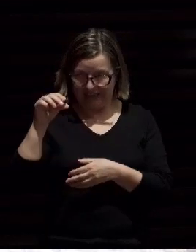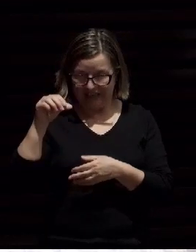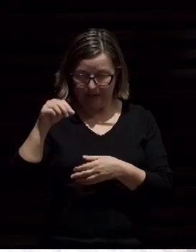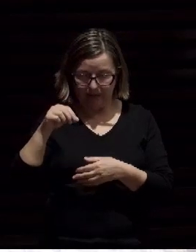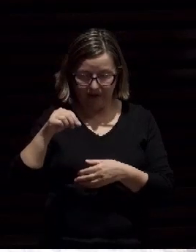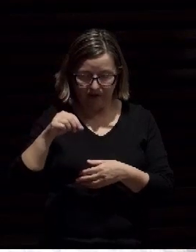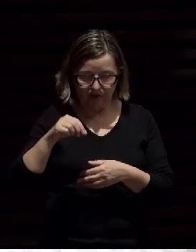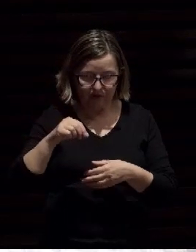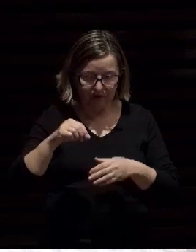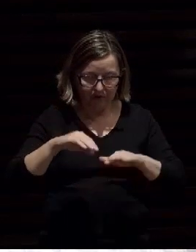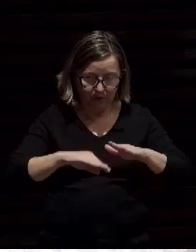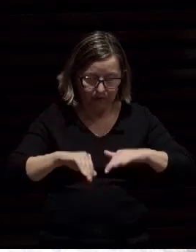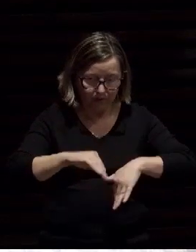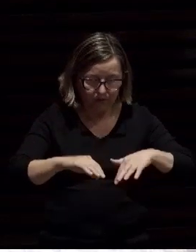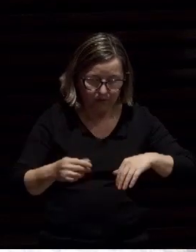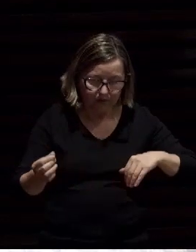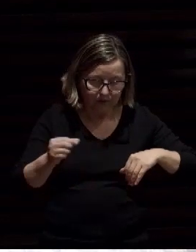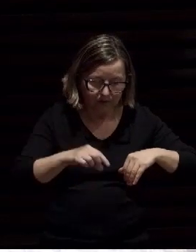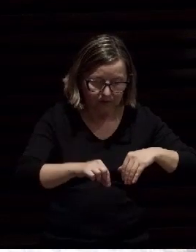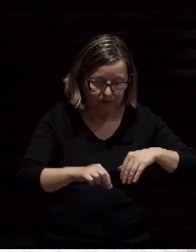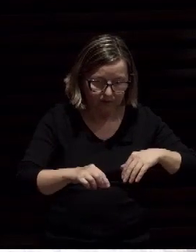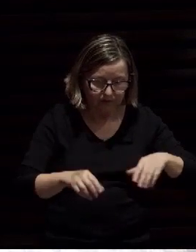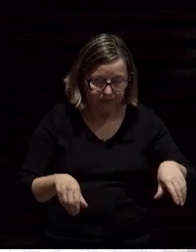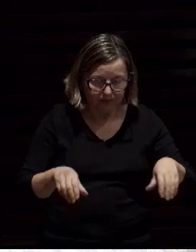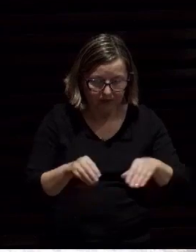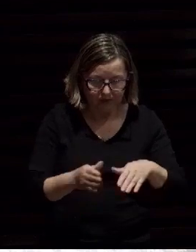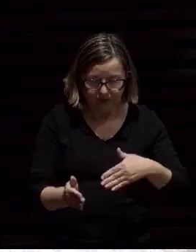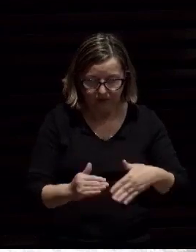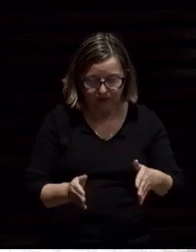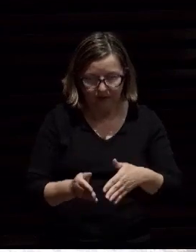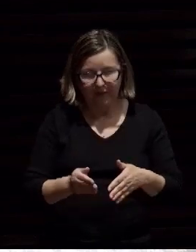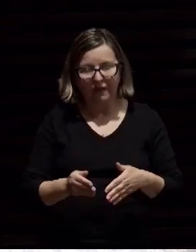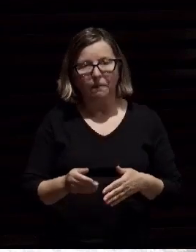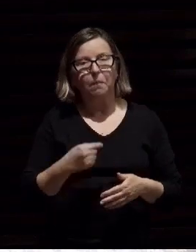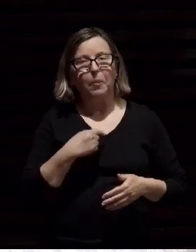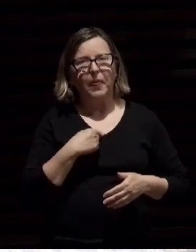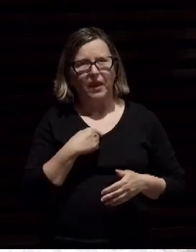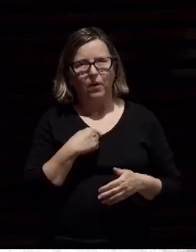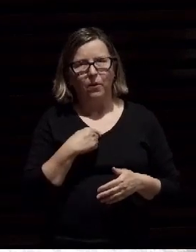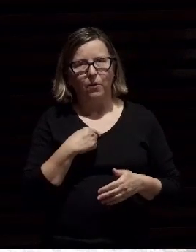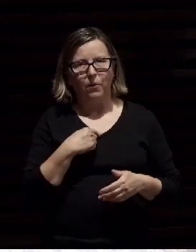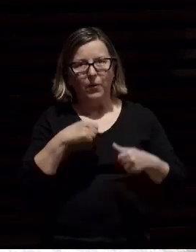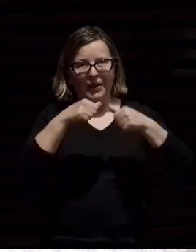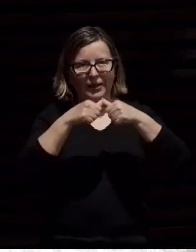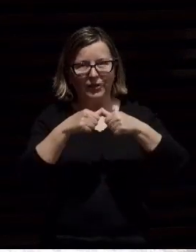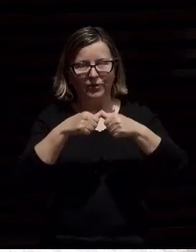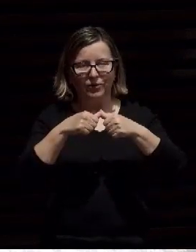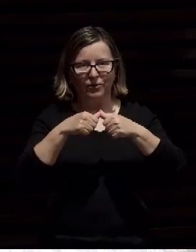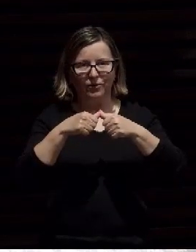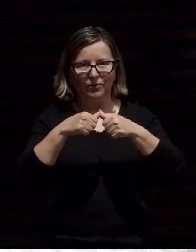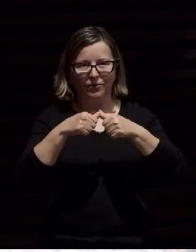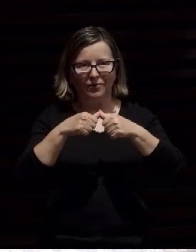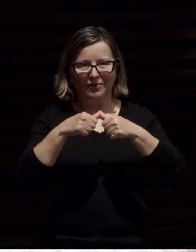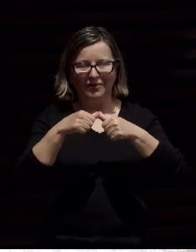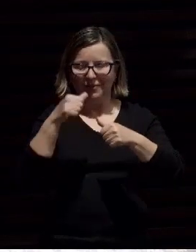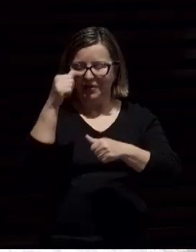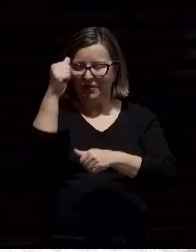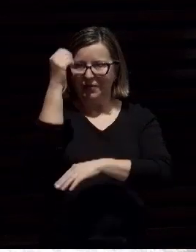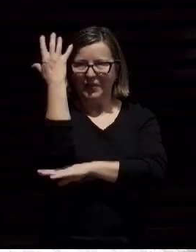estou na ponta do galho dessa aroeira.